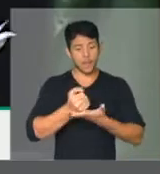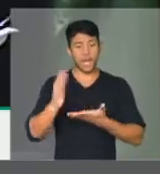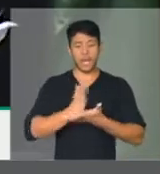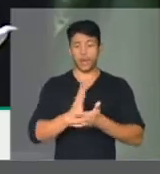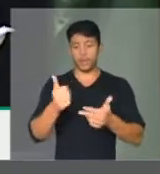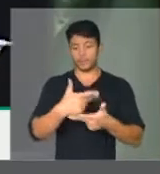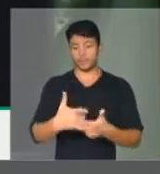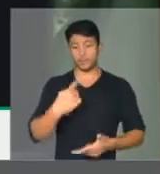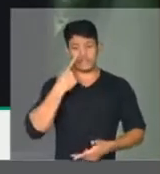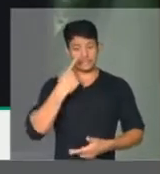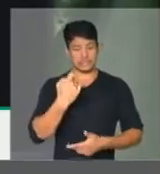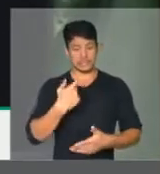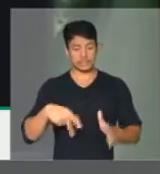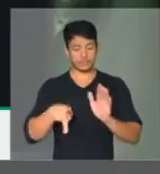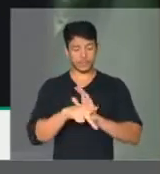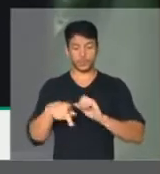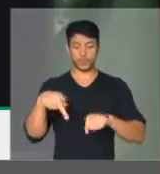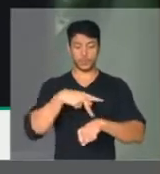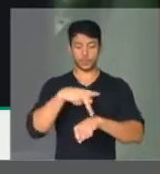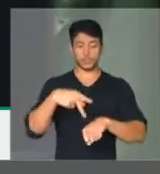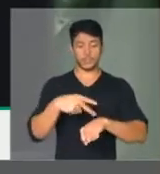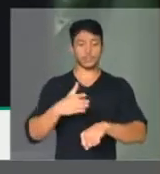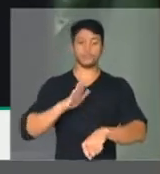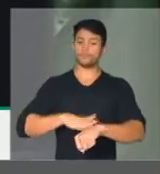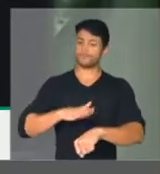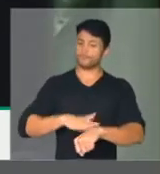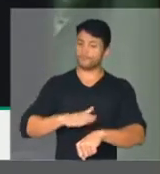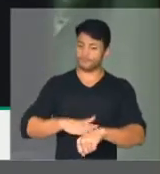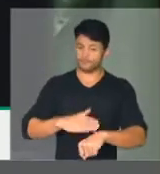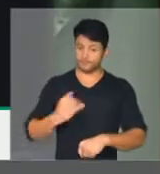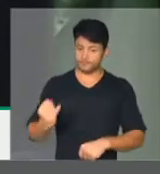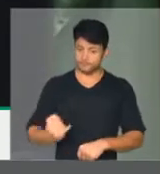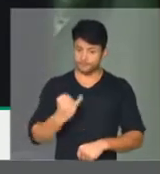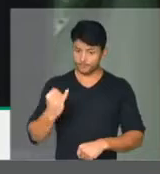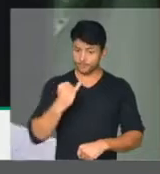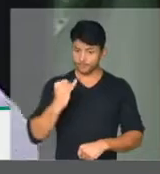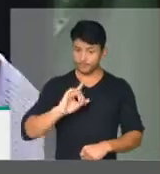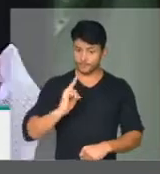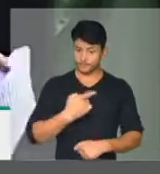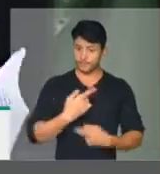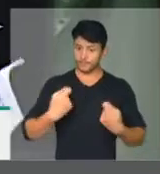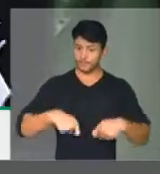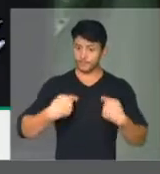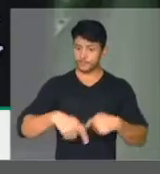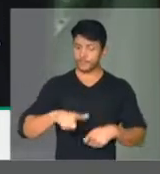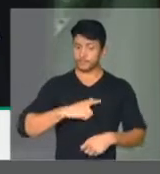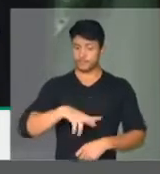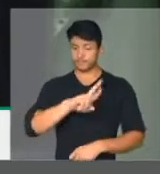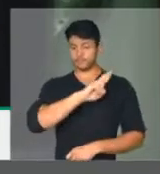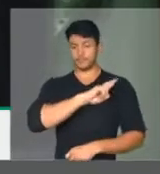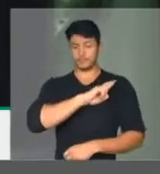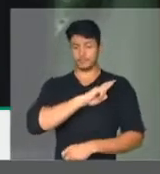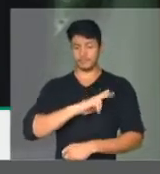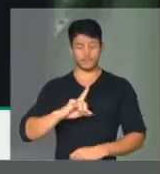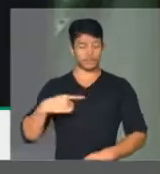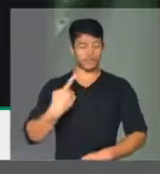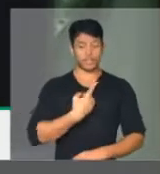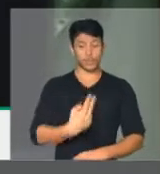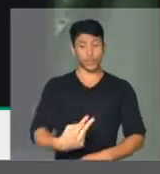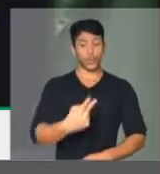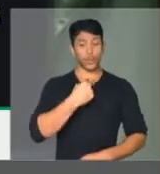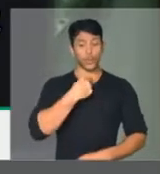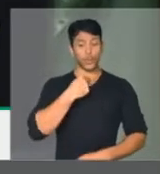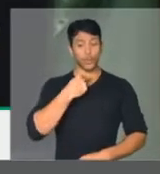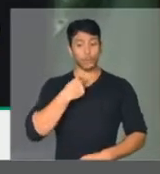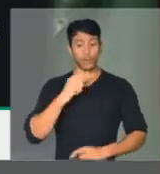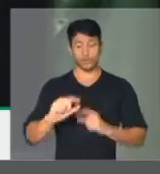é desafiador e exige de todos nós responsabilidade. Não devemos, não podemos e